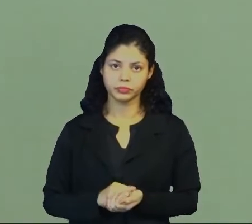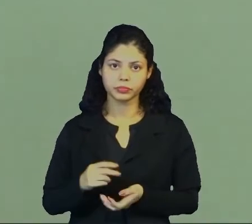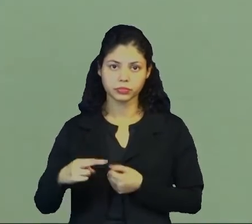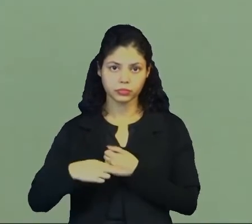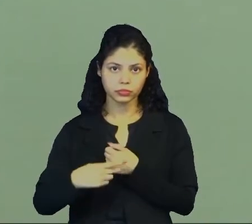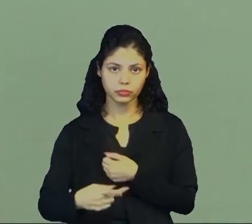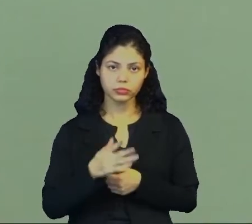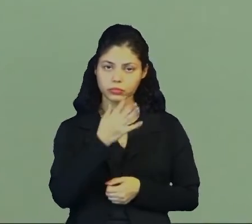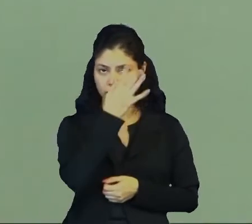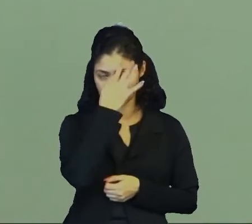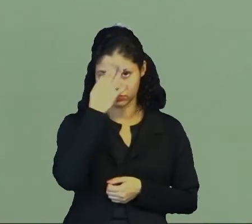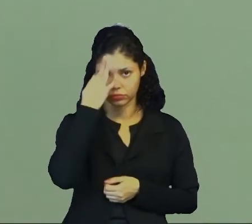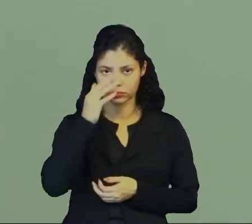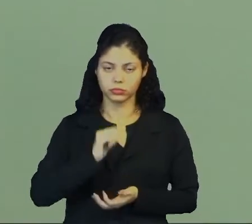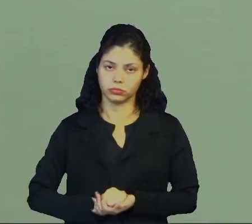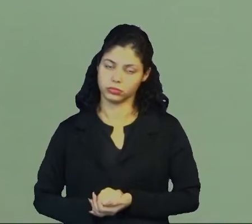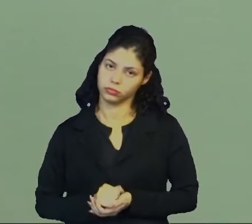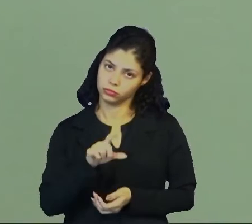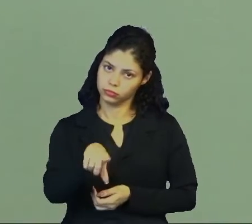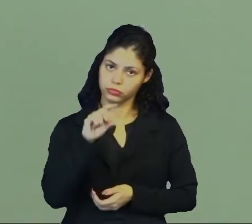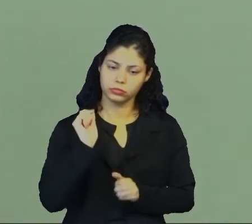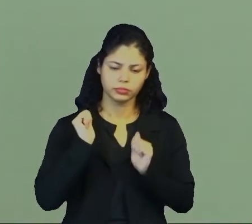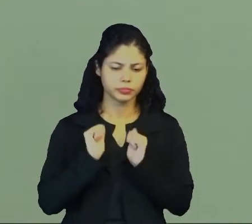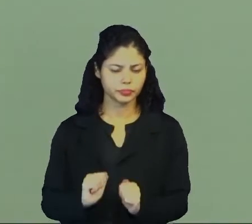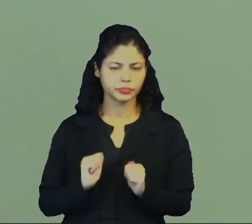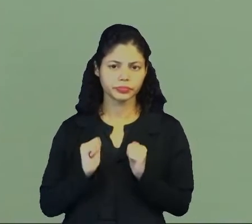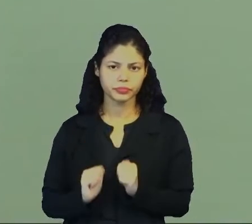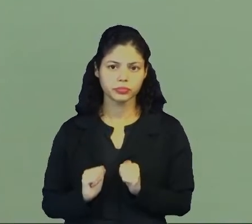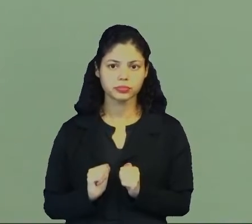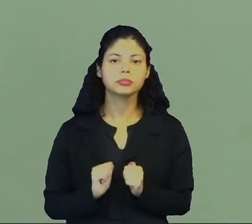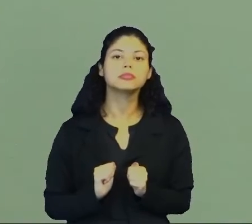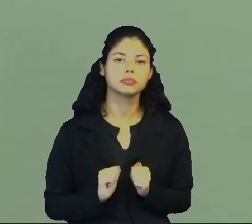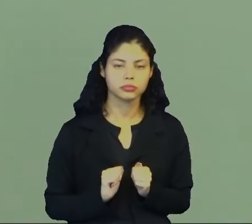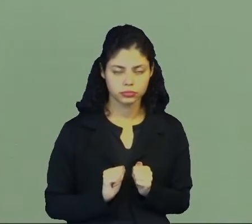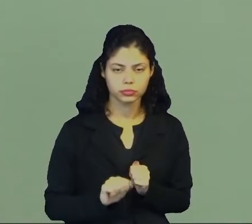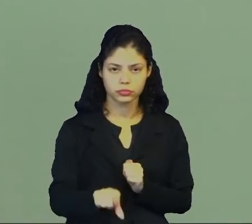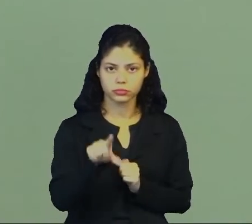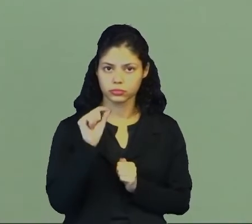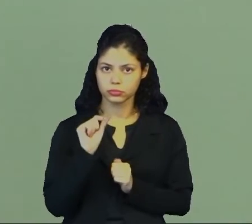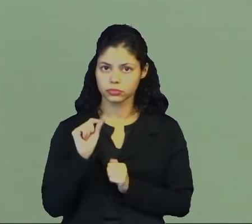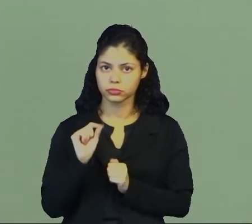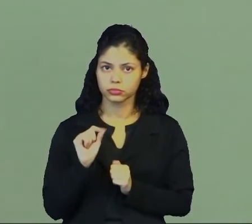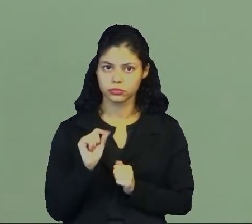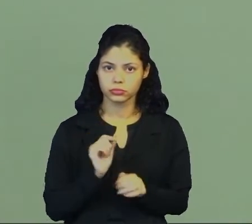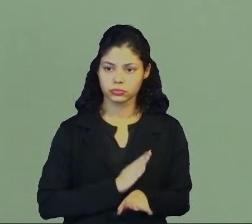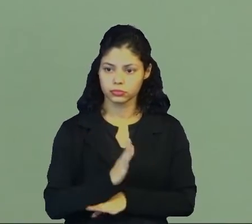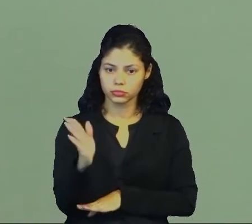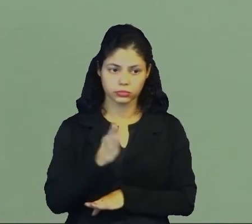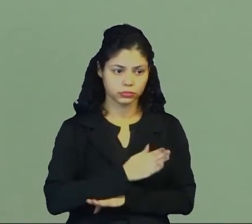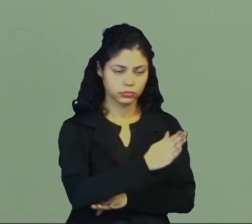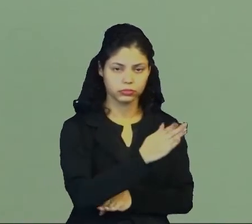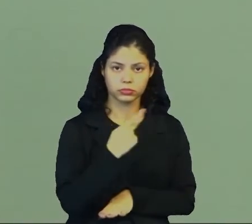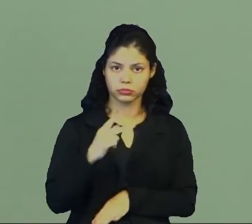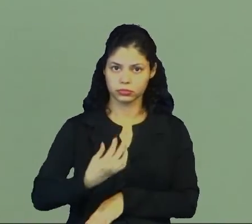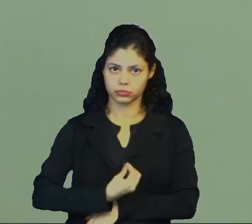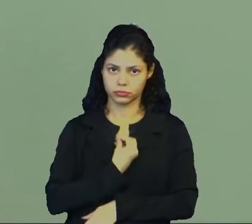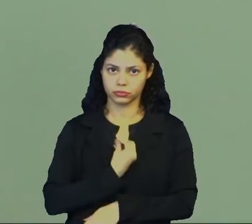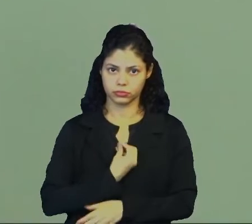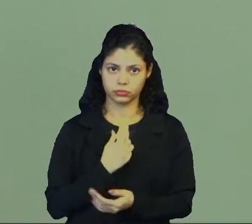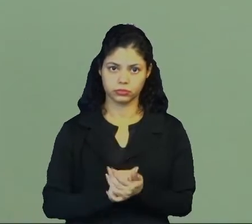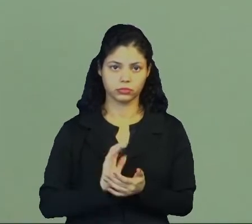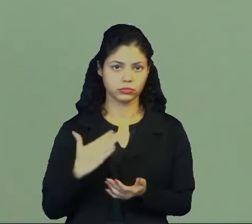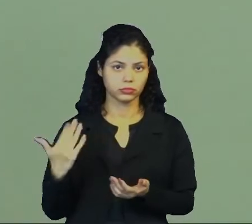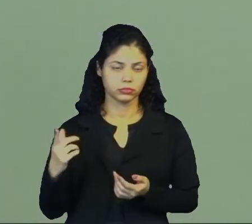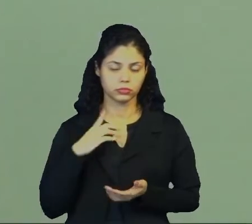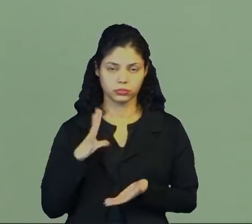corrente filosófica, a escolha de você poder, né, decidir os rumos de sua vida. Quando você